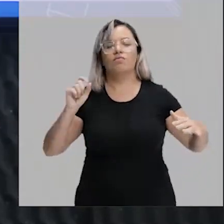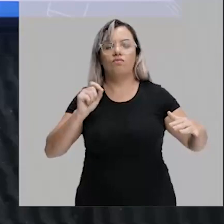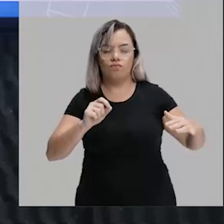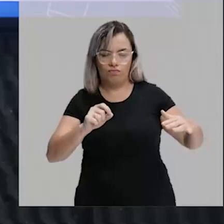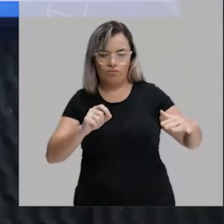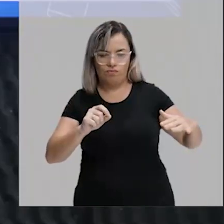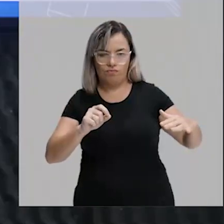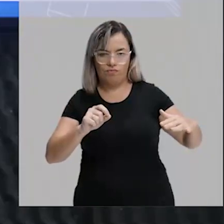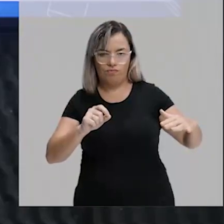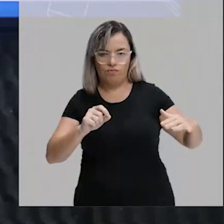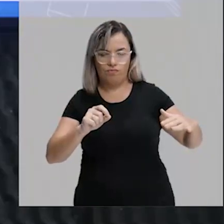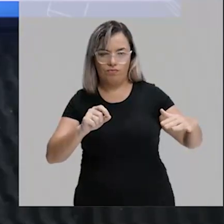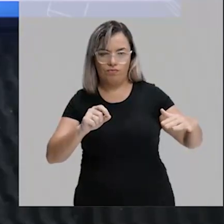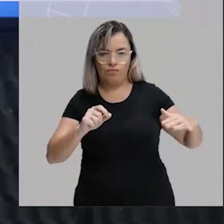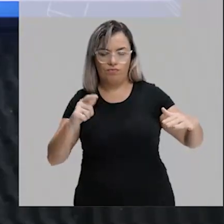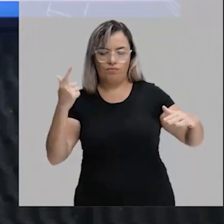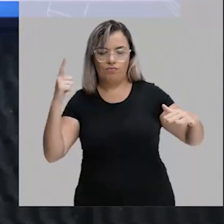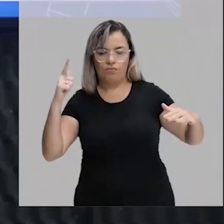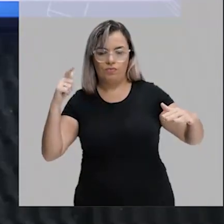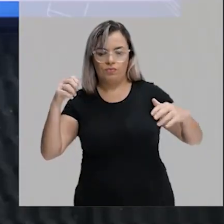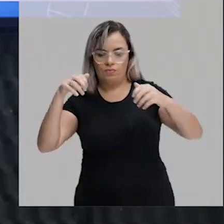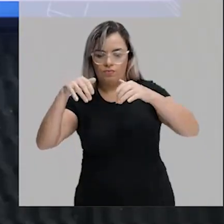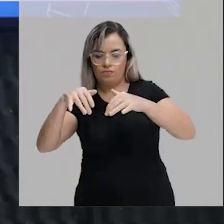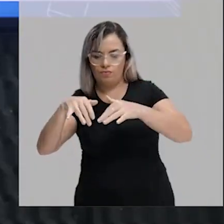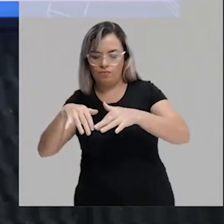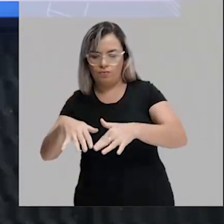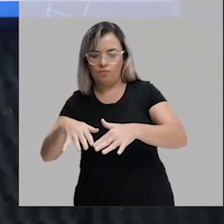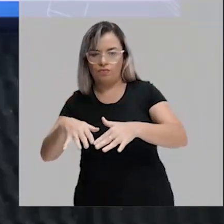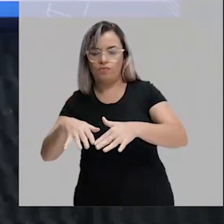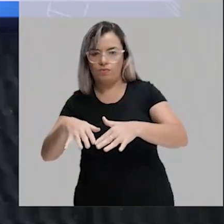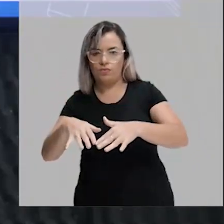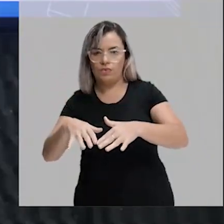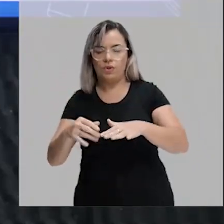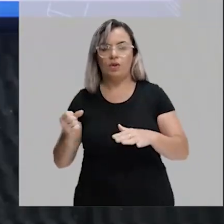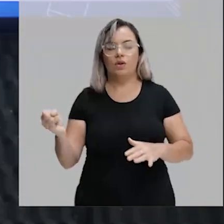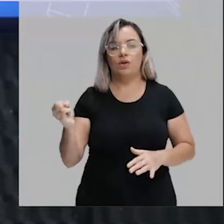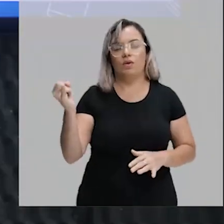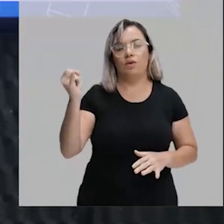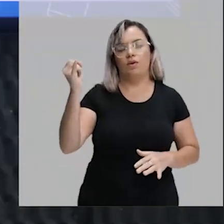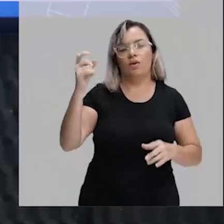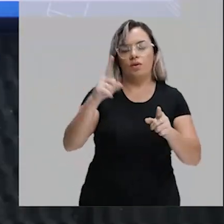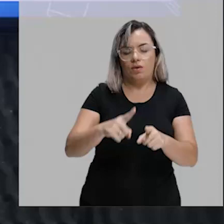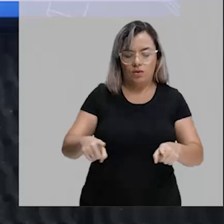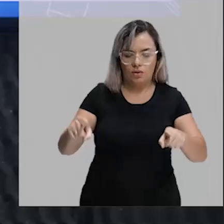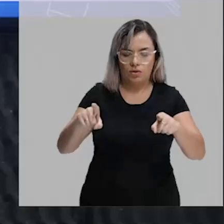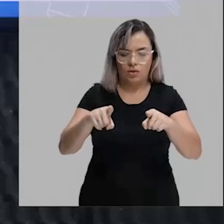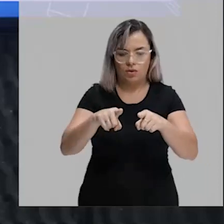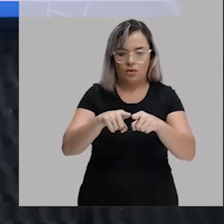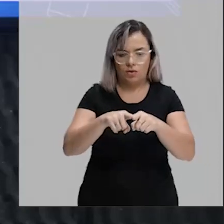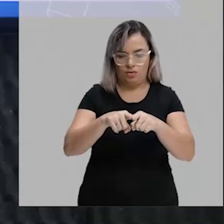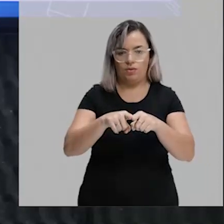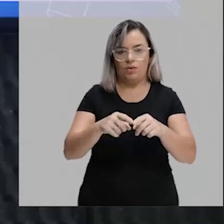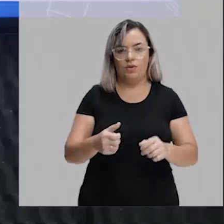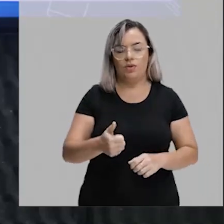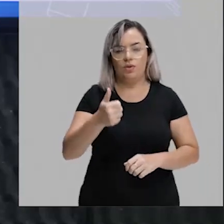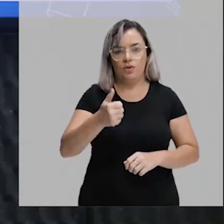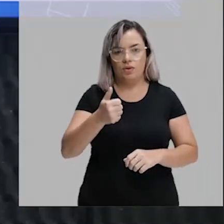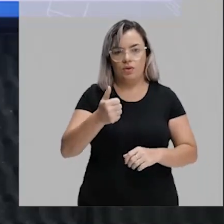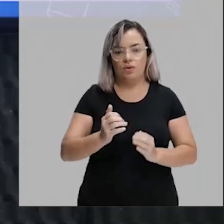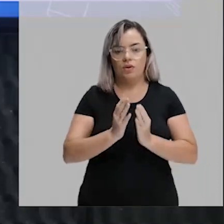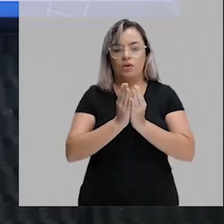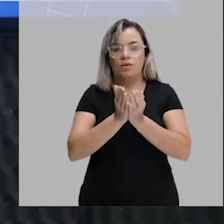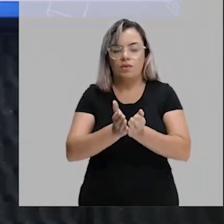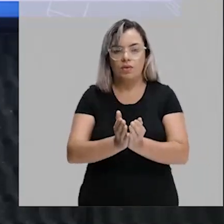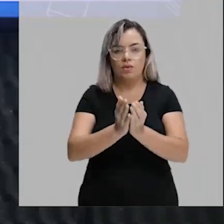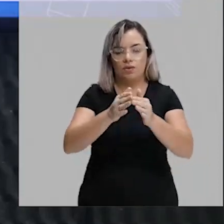própria posição geográfica portuguesa, ela acabou sendo muito importante também para esse pioneirismo ibérico,